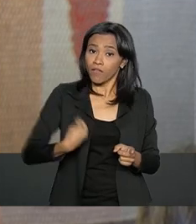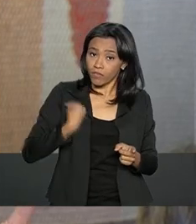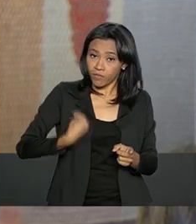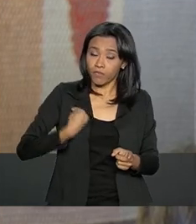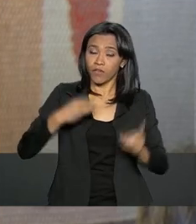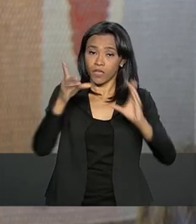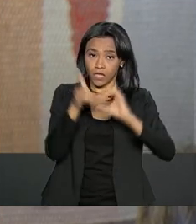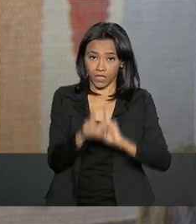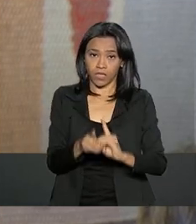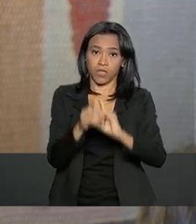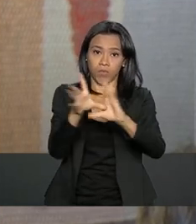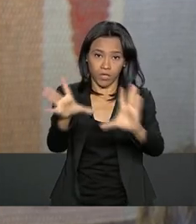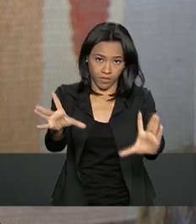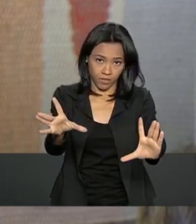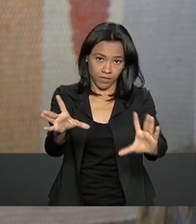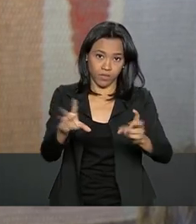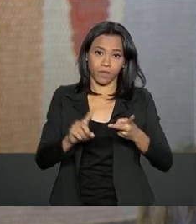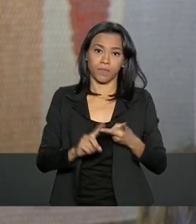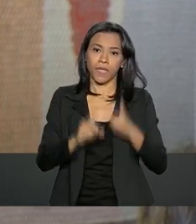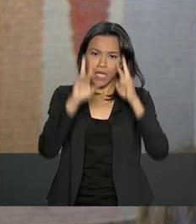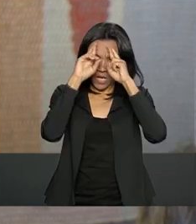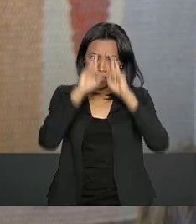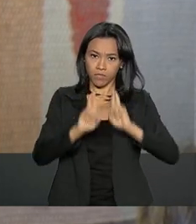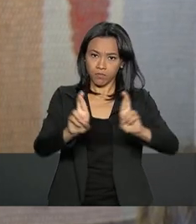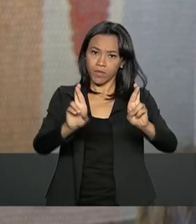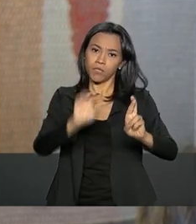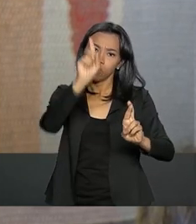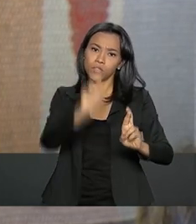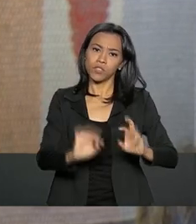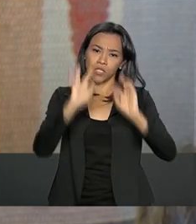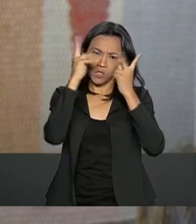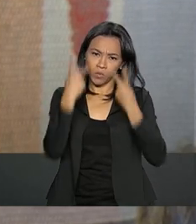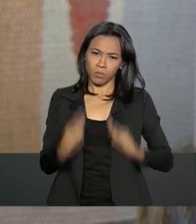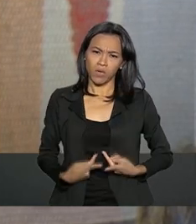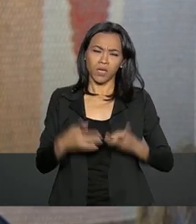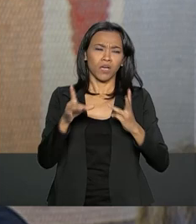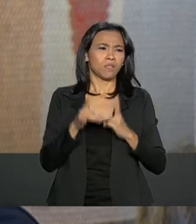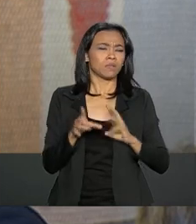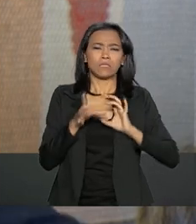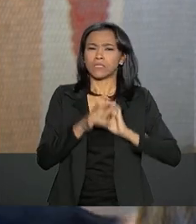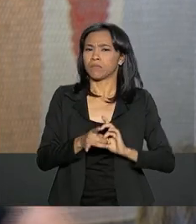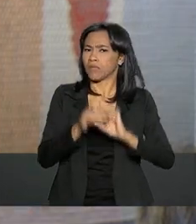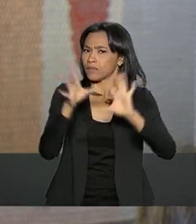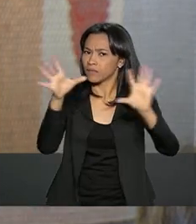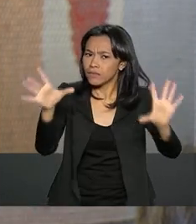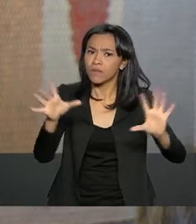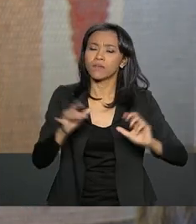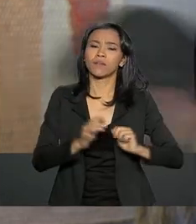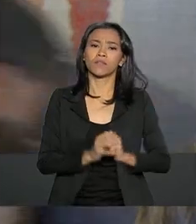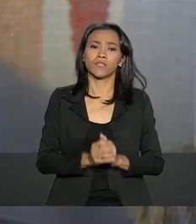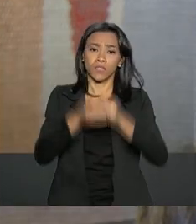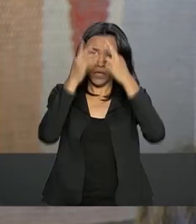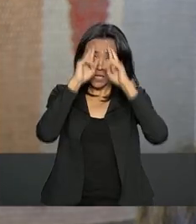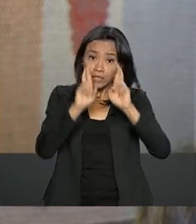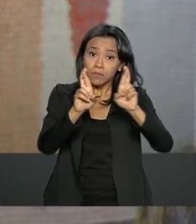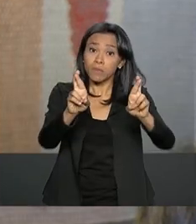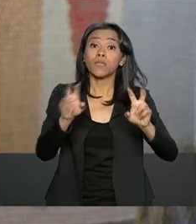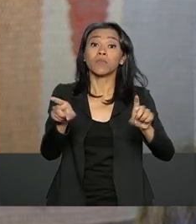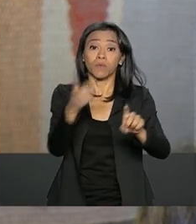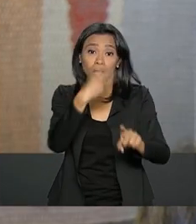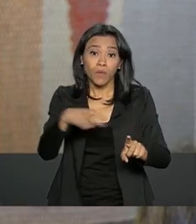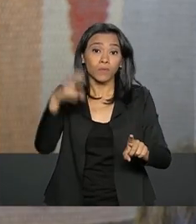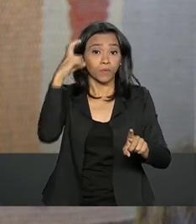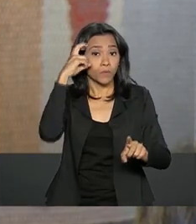democracia, o respeito pelos direitos humanos, pelas liberdades, o respeito à cultura